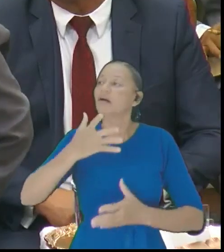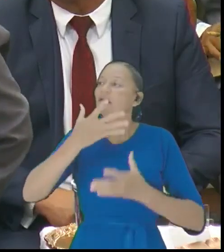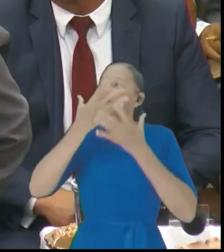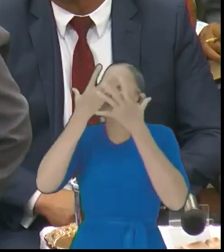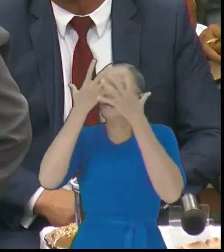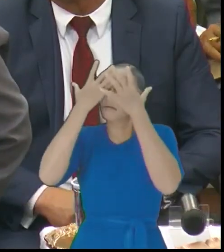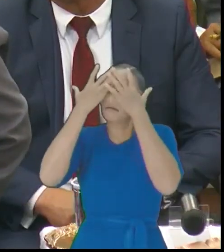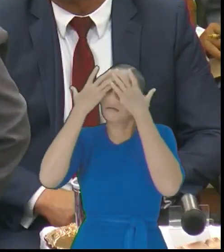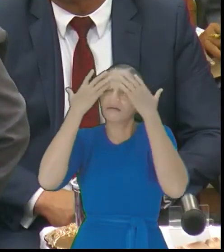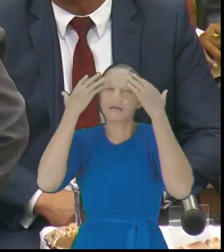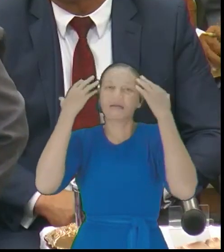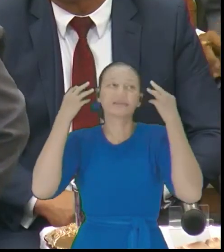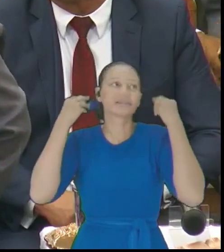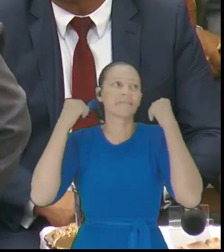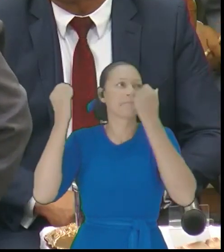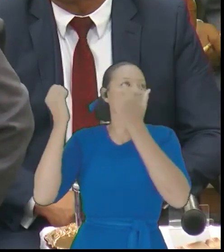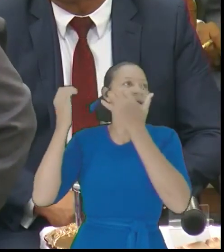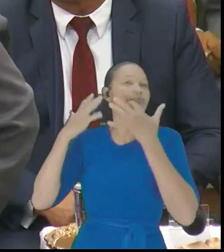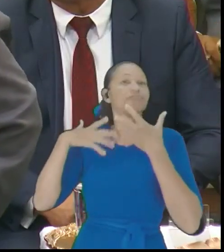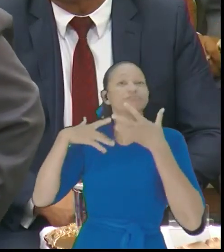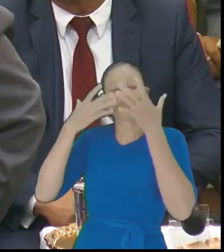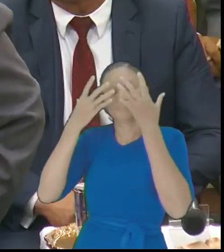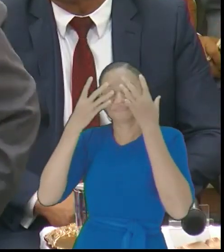esquece a bênção que recebeu,